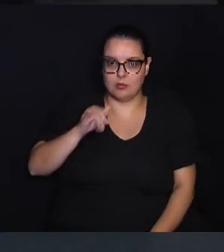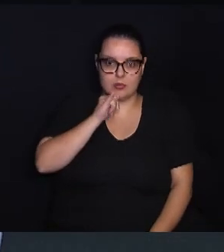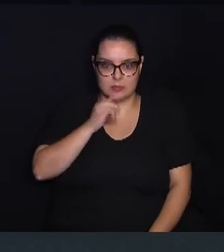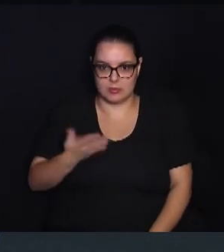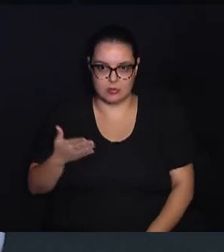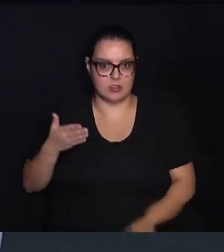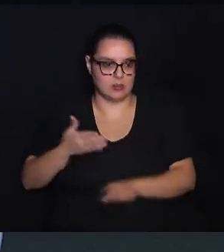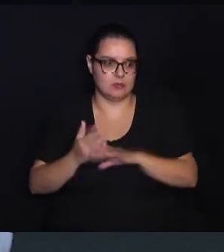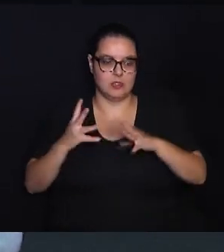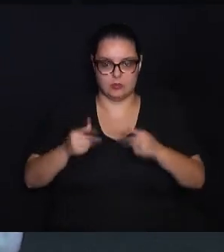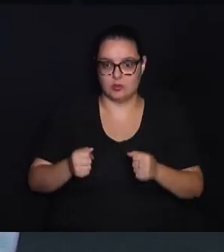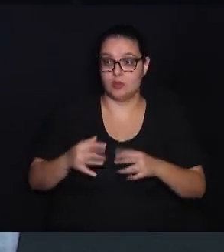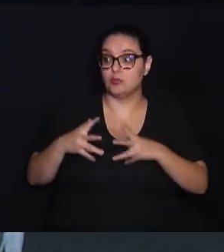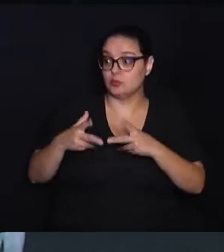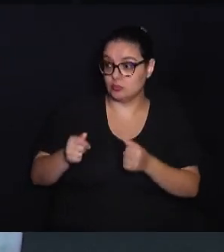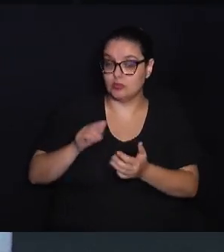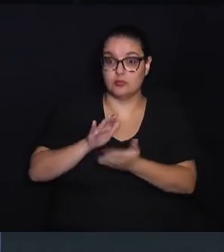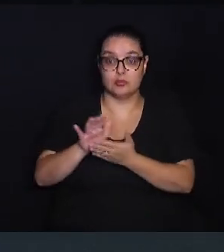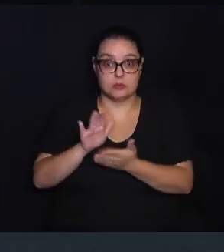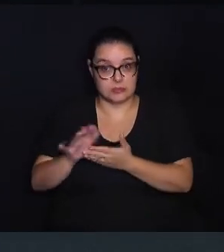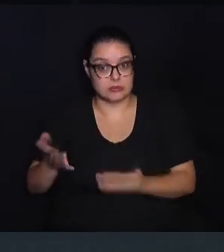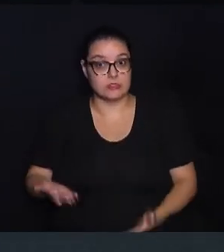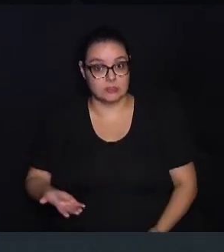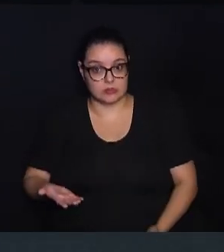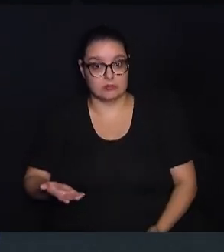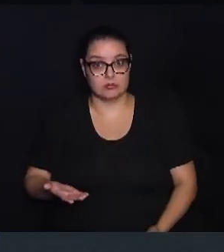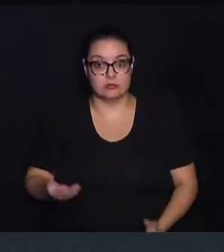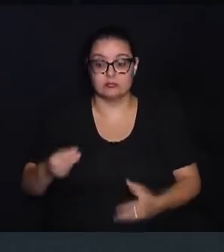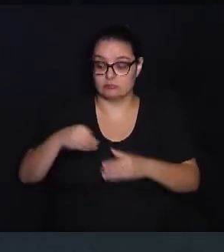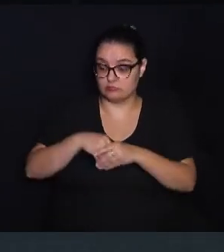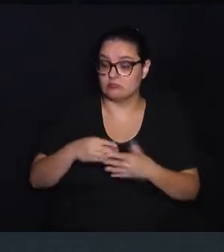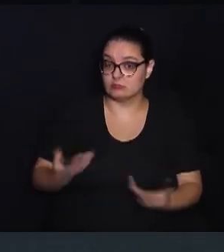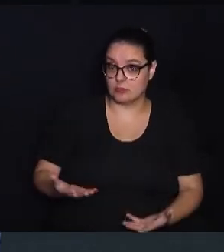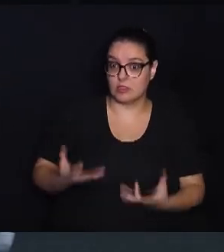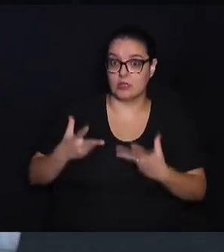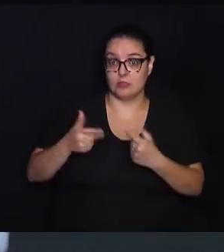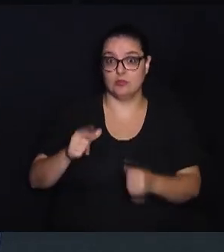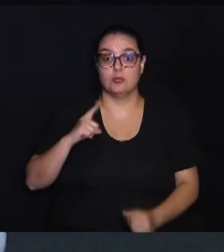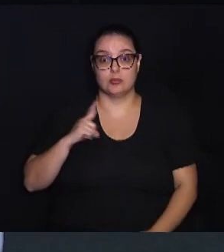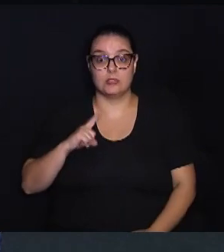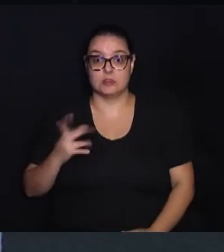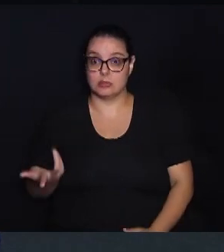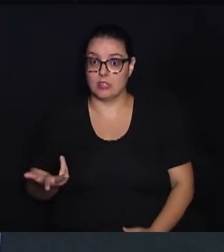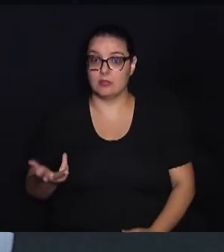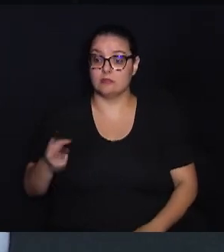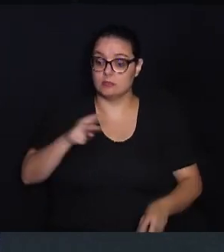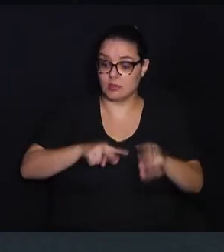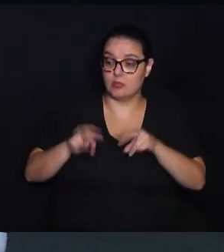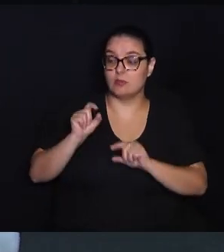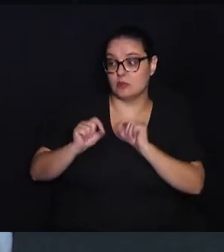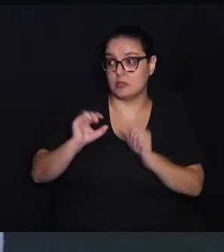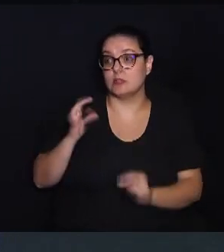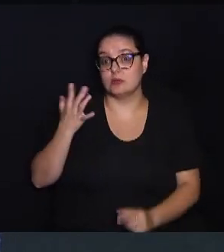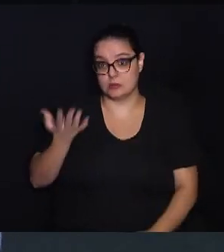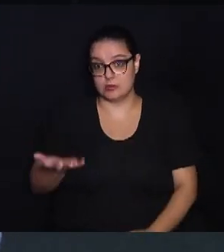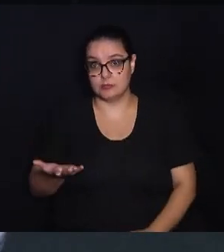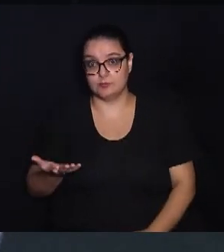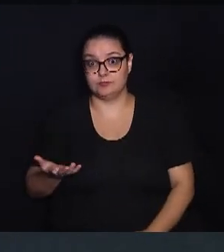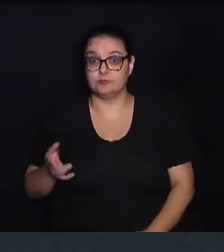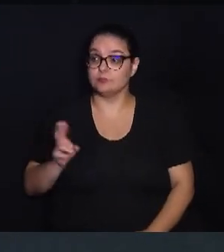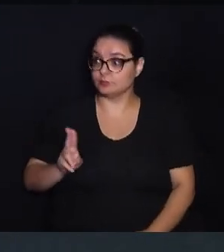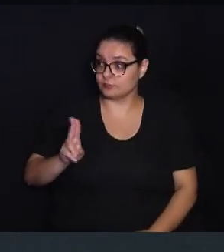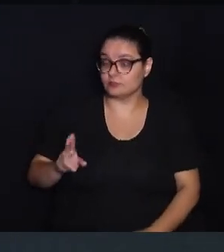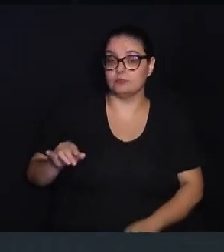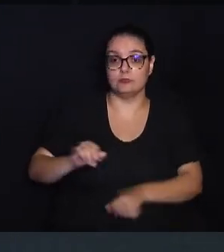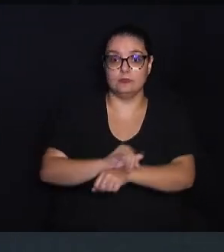com acesso de todo mundo, tudo que se gastou, você insere ali, porque todo mundo tem uma visibilidade do que está acontecendo.